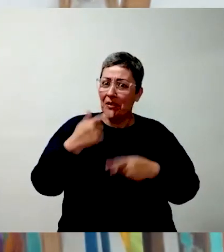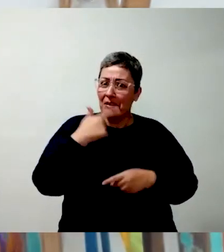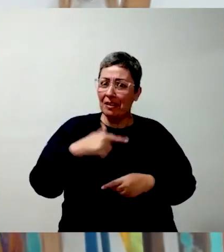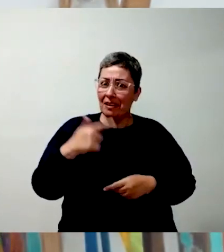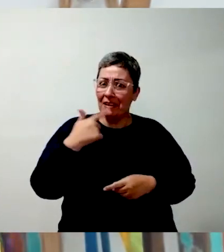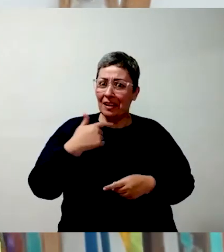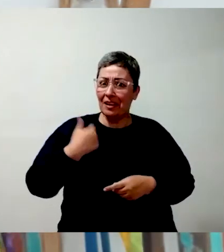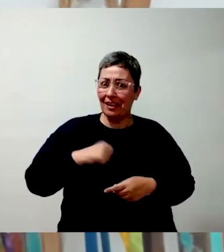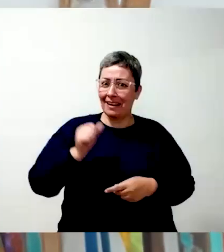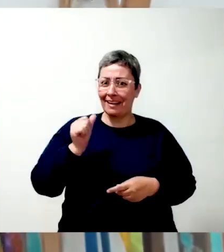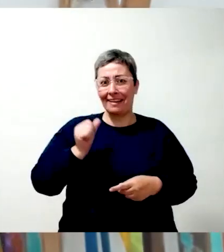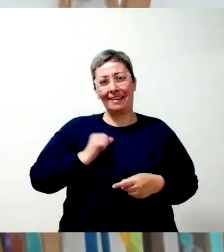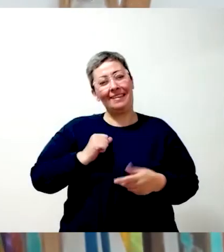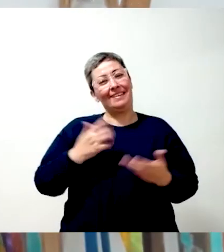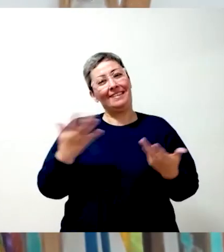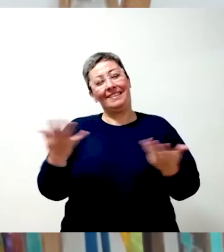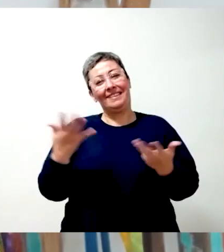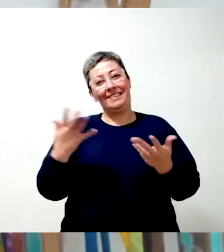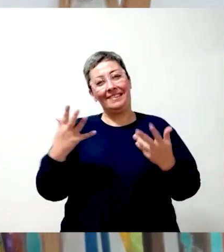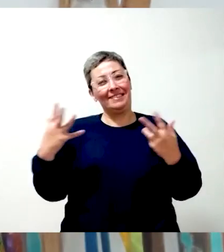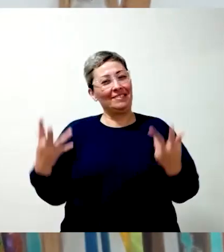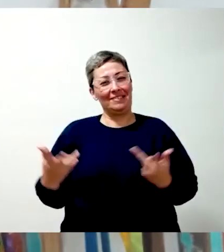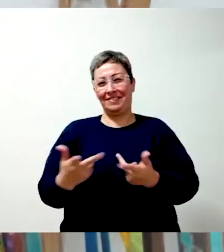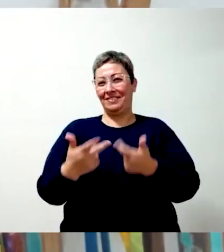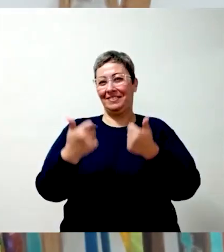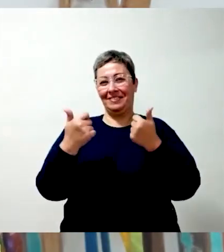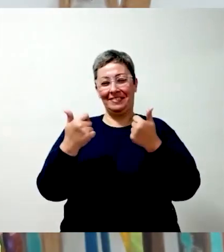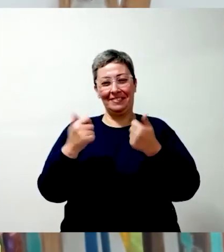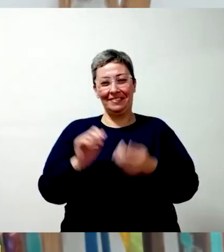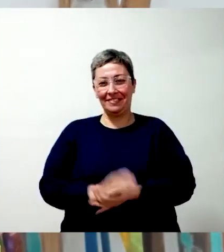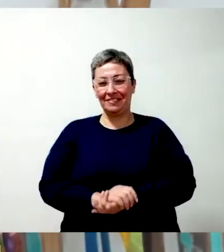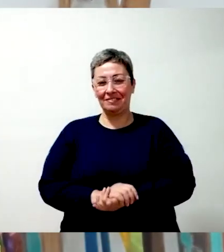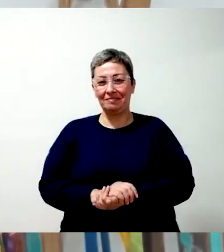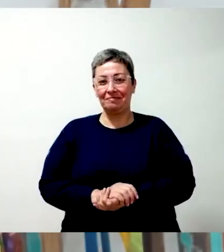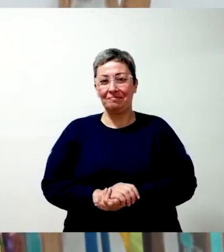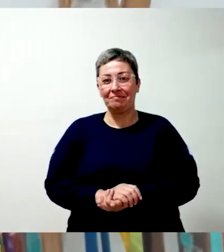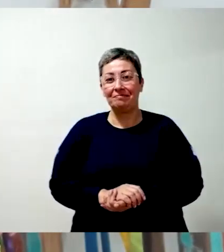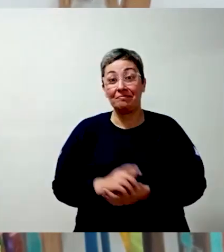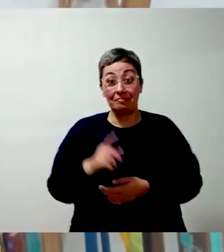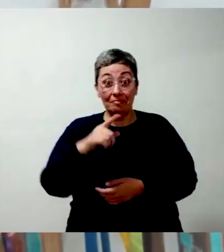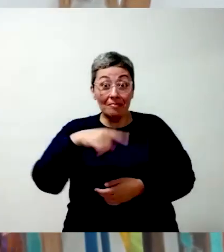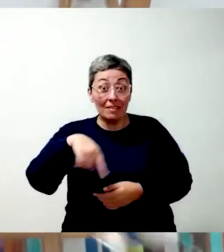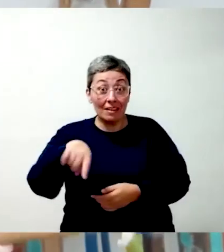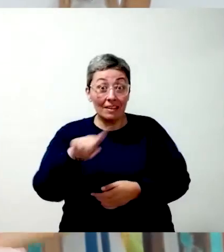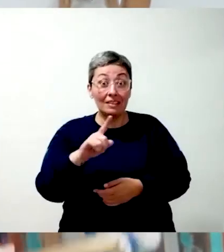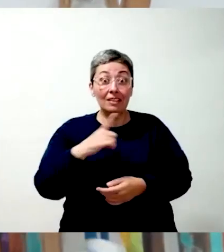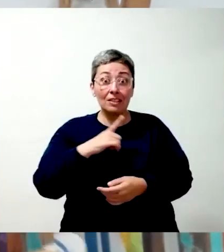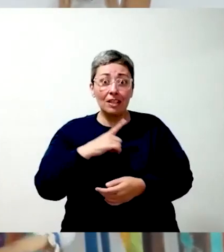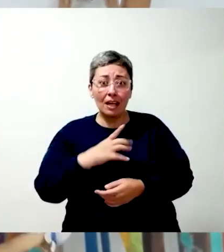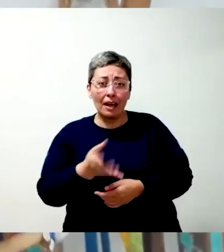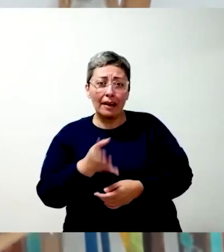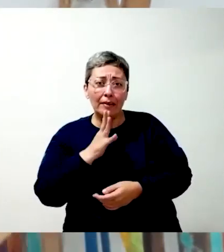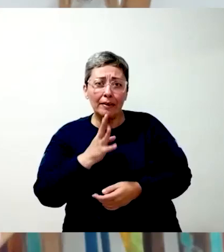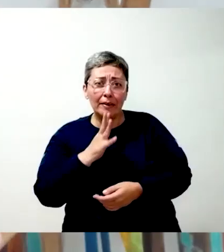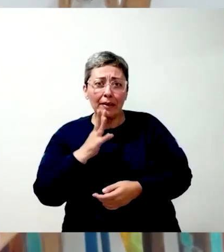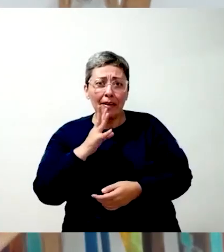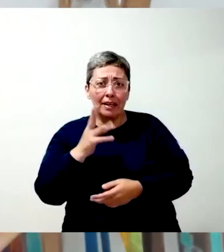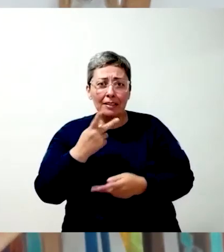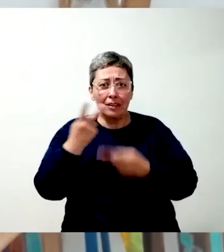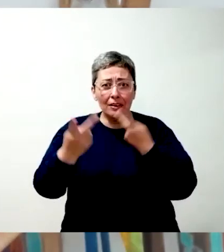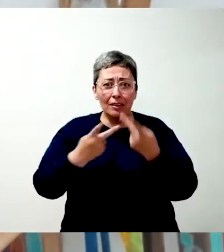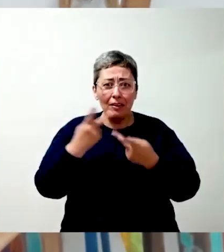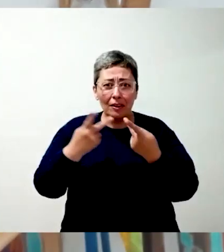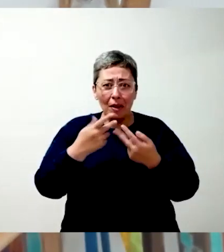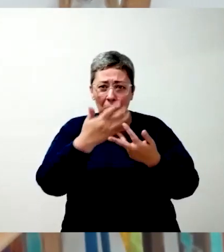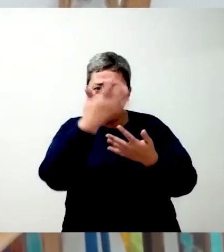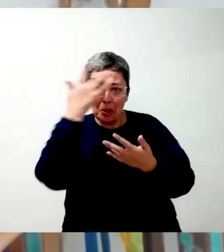en español. ¡Ah, qué maravilla! Vocês já tinham ouvido